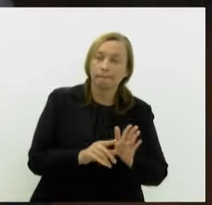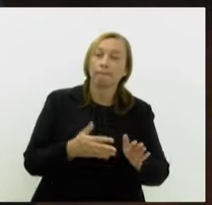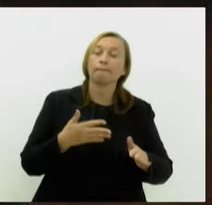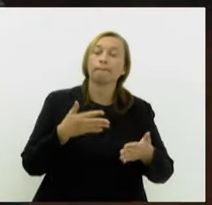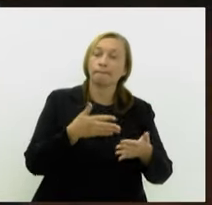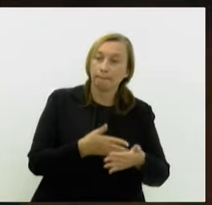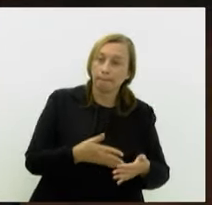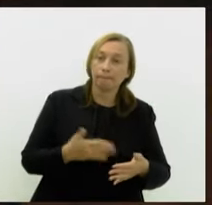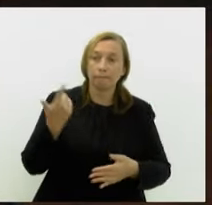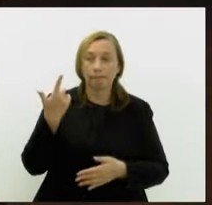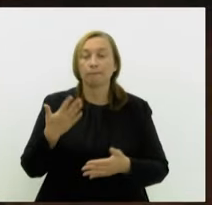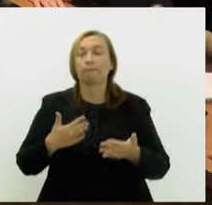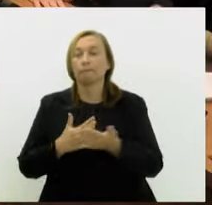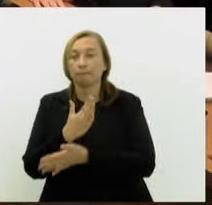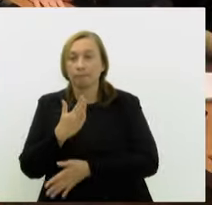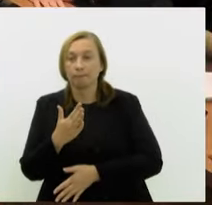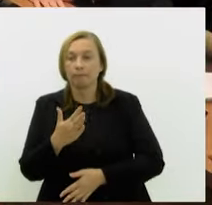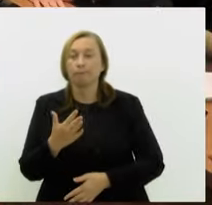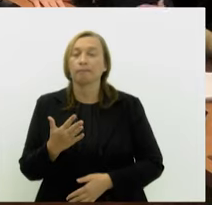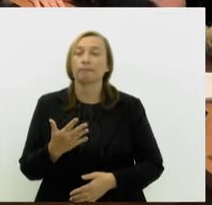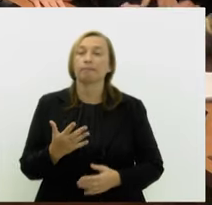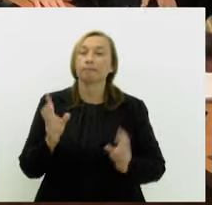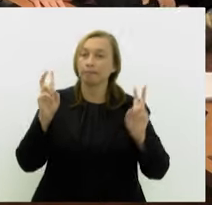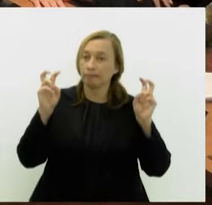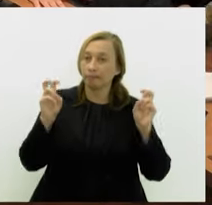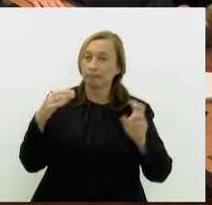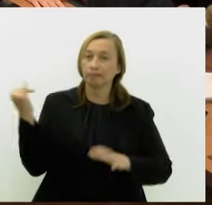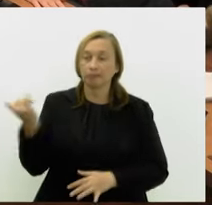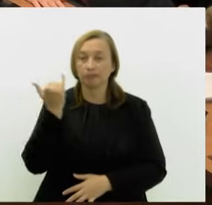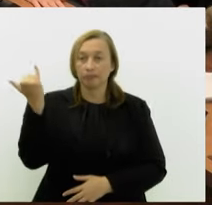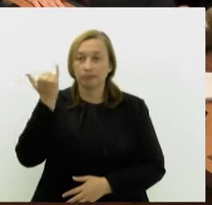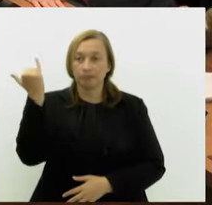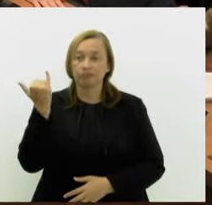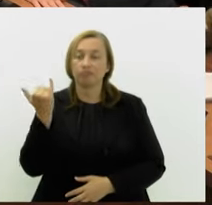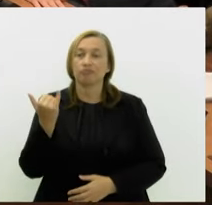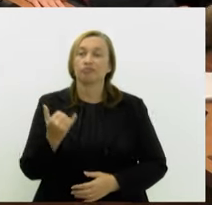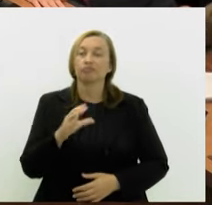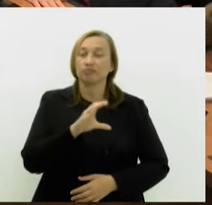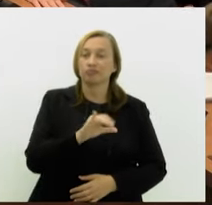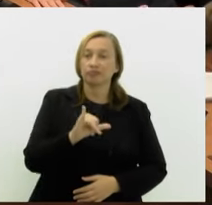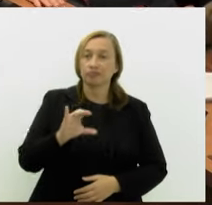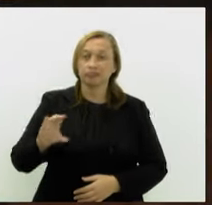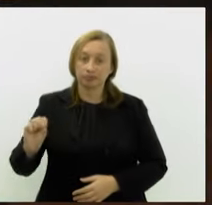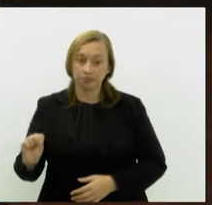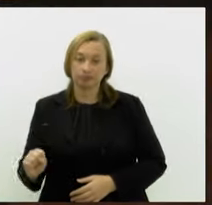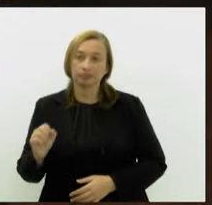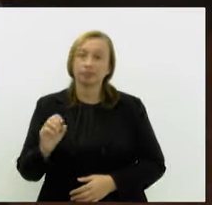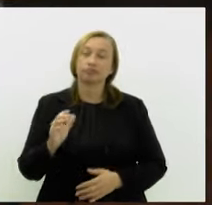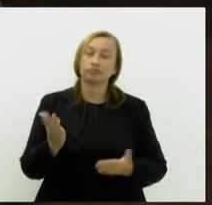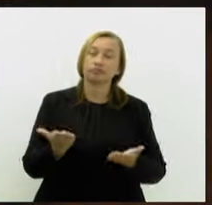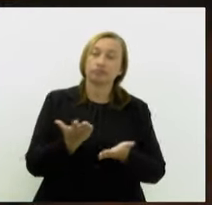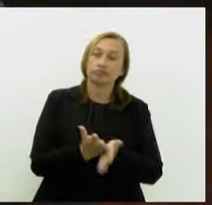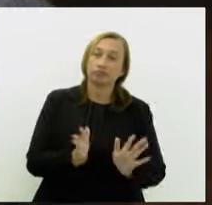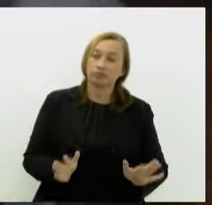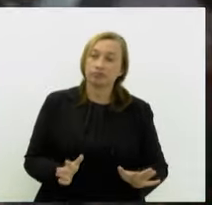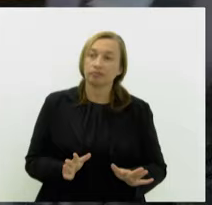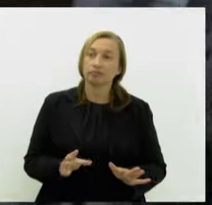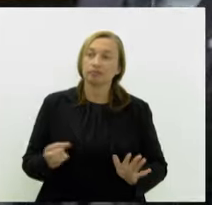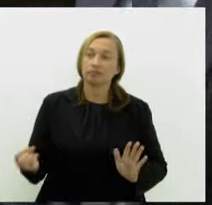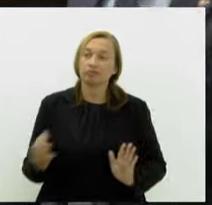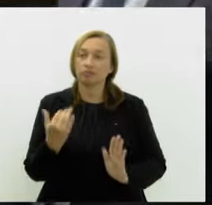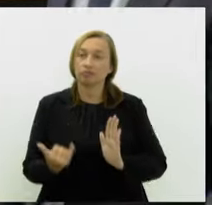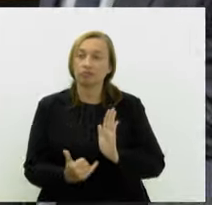conseguir aprovar essa questão tão relevante que Vossa Excelência levanta, é capaz de ICMS já ter acabado e já ter entrado um novo imposto aí que vai vir,